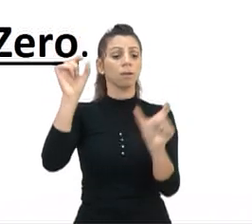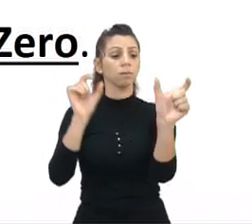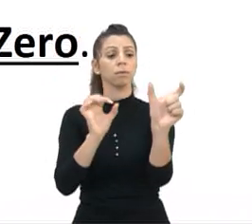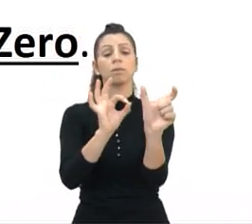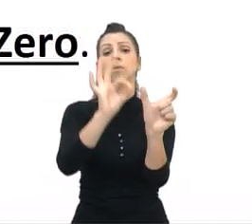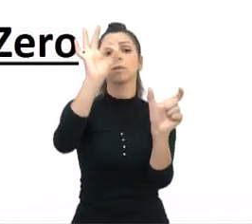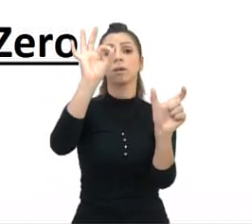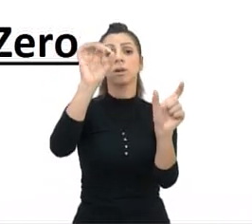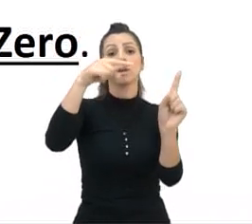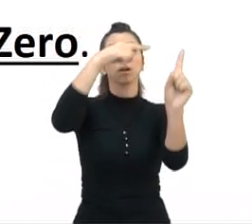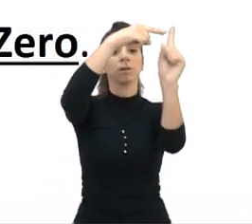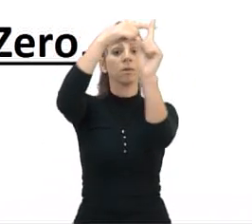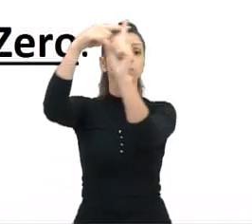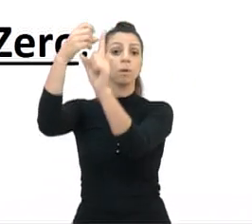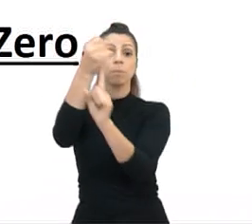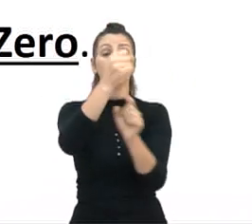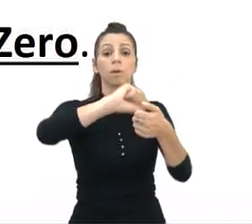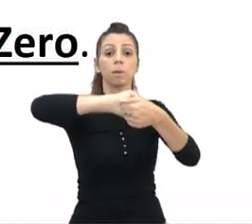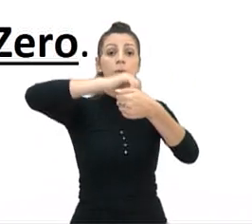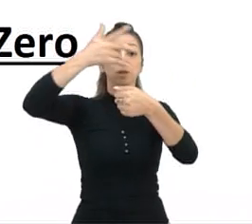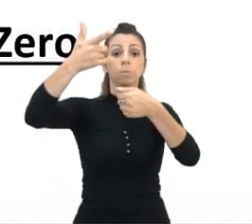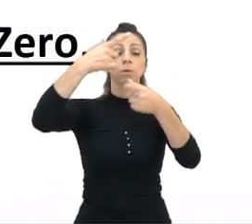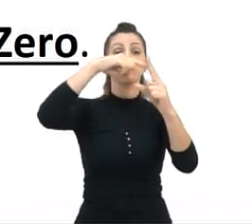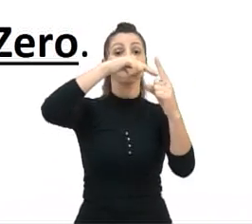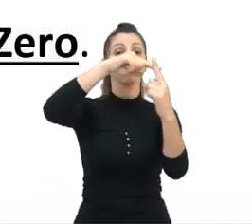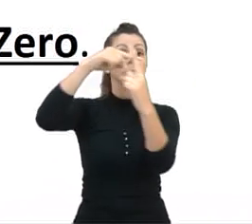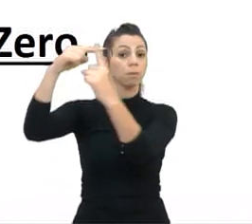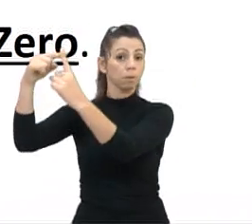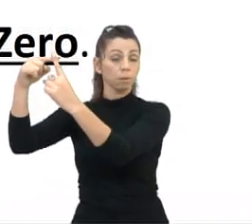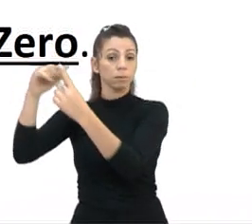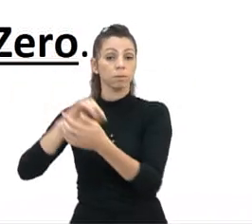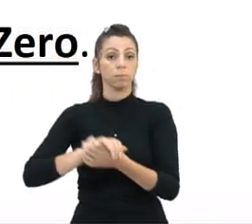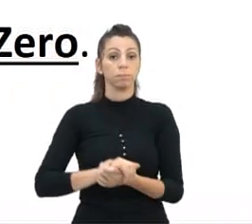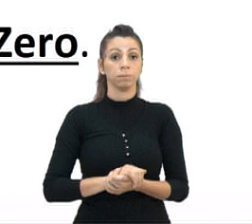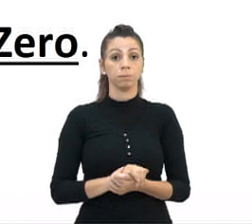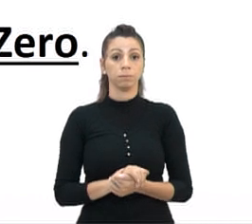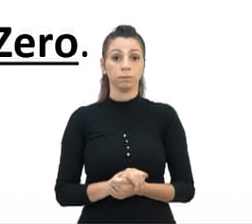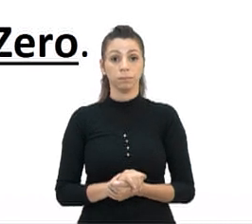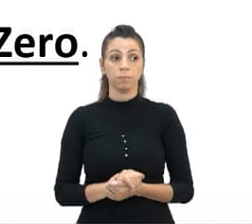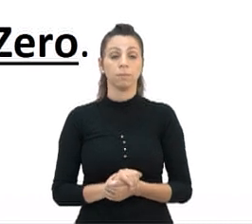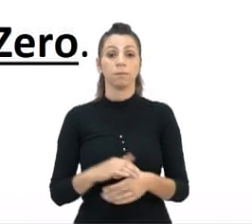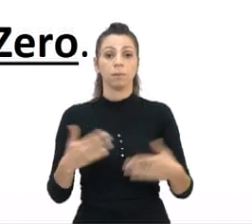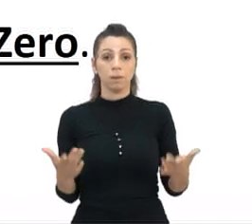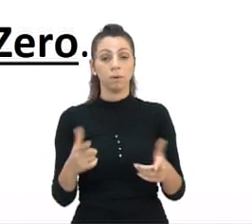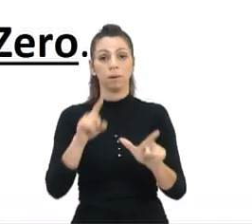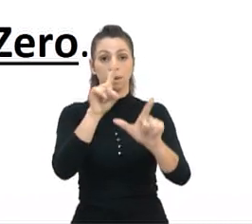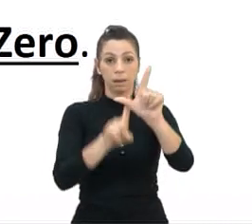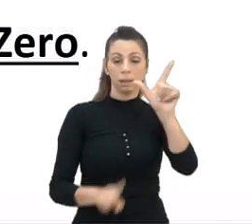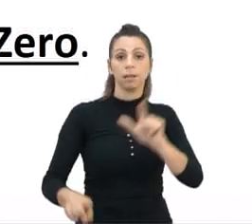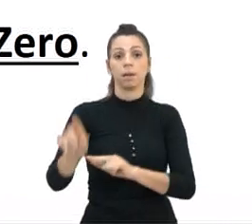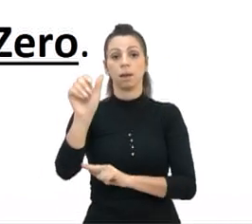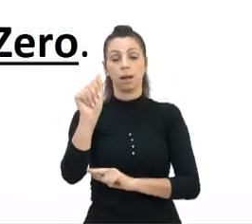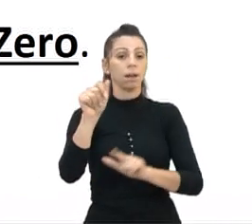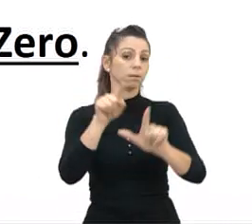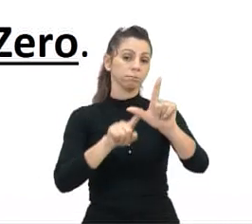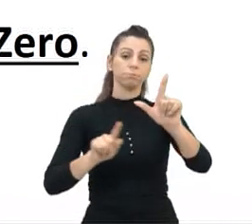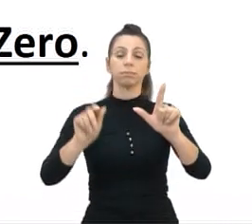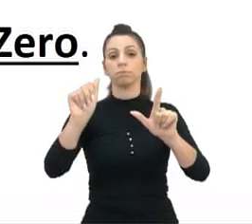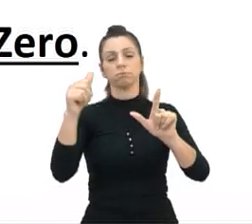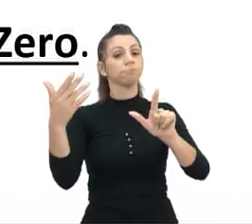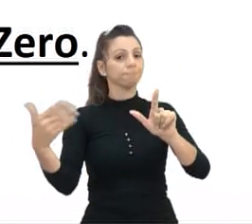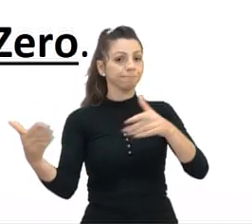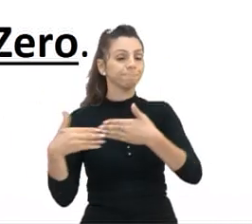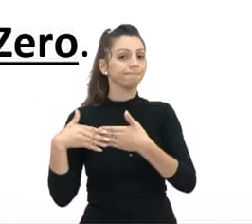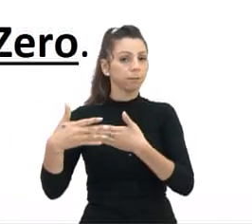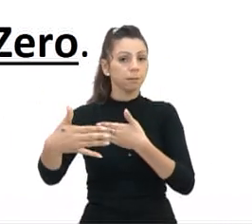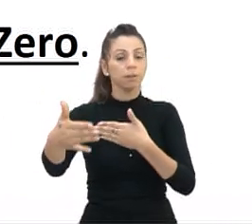soma de todos os expoentes das letras. Então você tem lá uma letra, duas letras, três letras, a soma